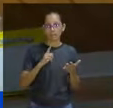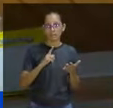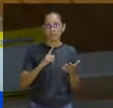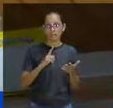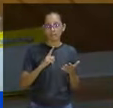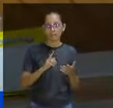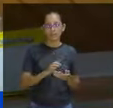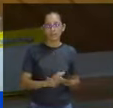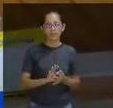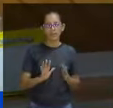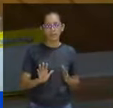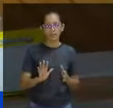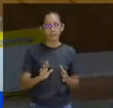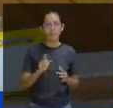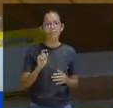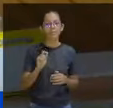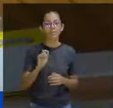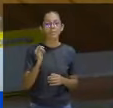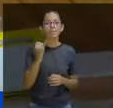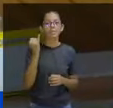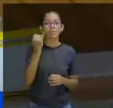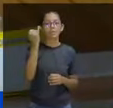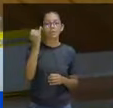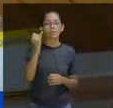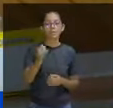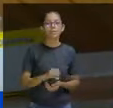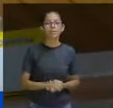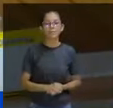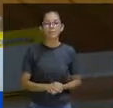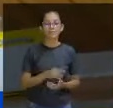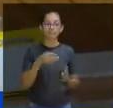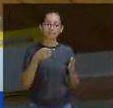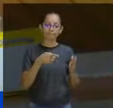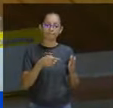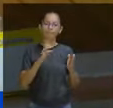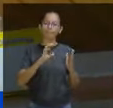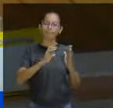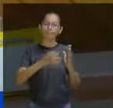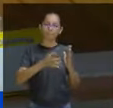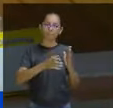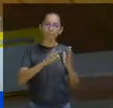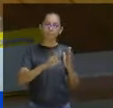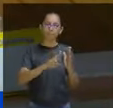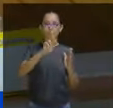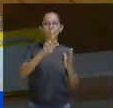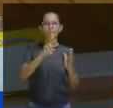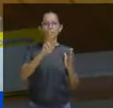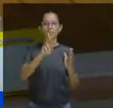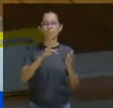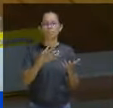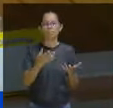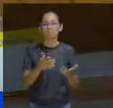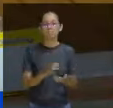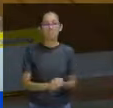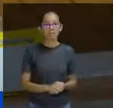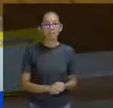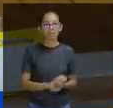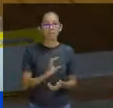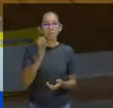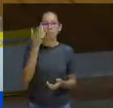ponto, o que importa dizer é que o partido político ele é responsável, independentemente de quem seja seu